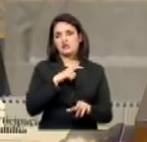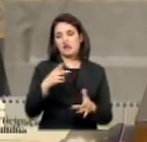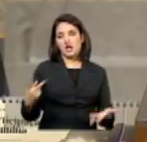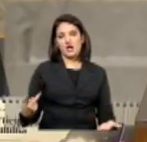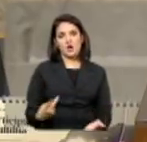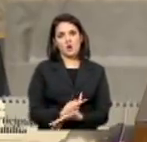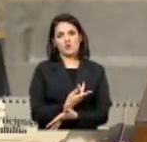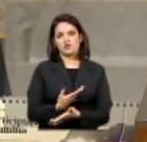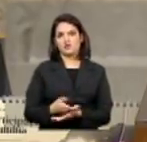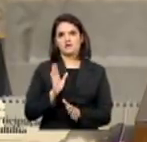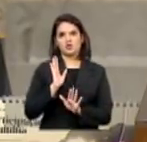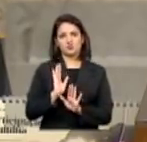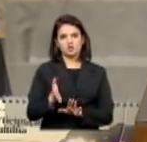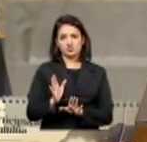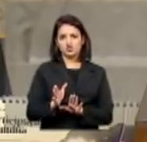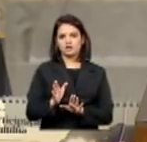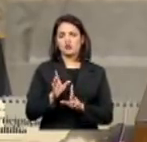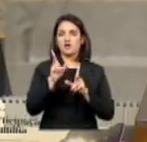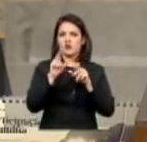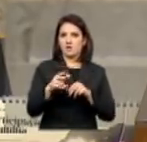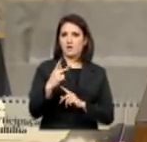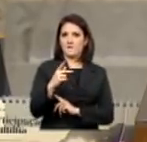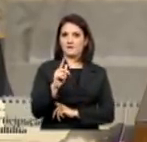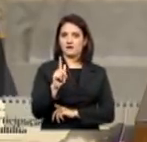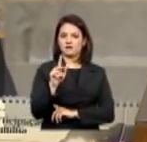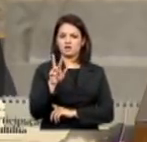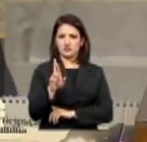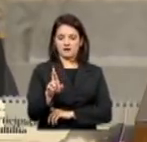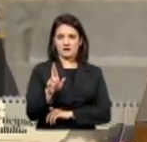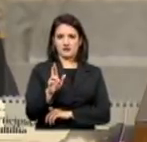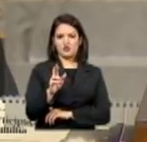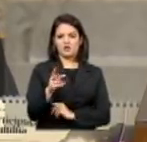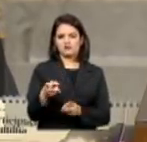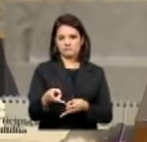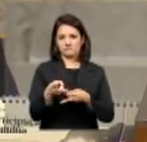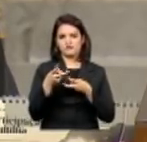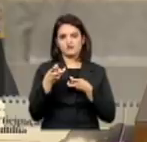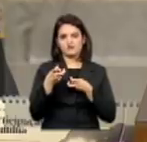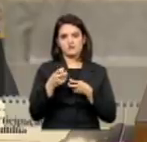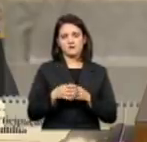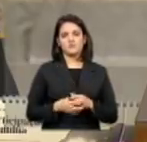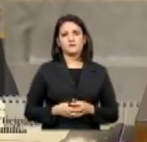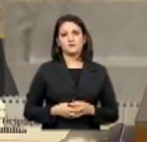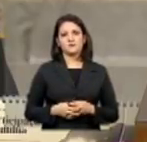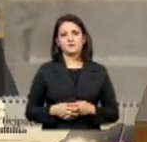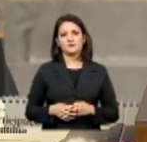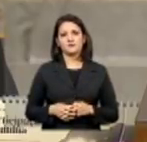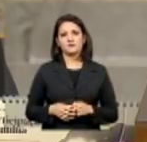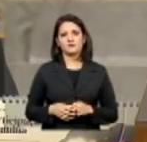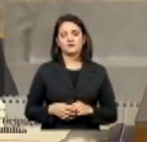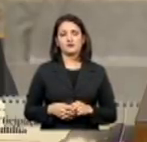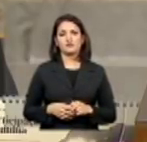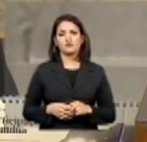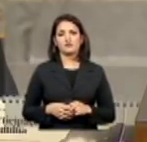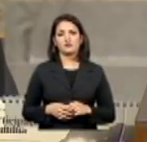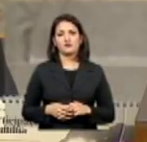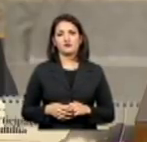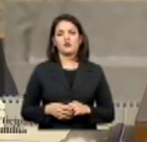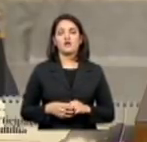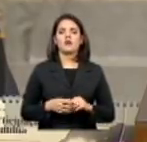pgr concluiu esta prática era reforçada pela circunstância que nem os tribunais